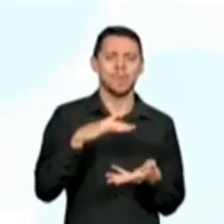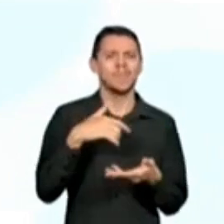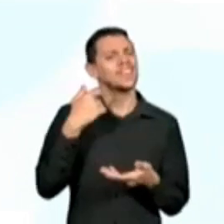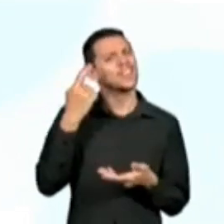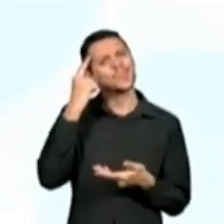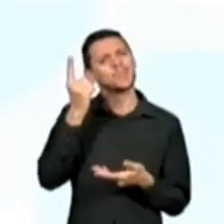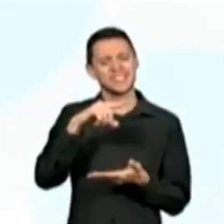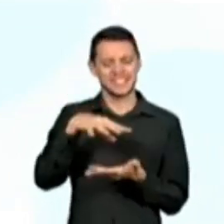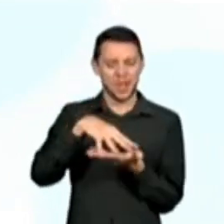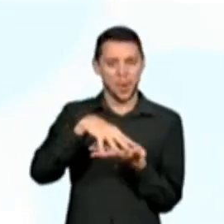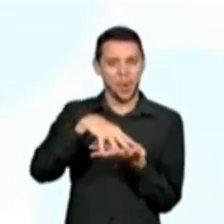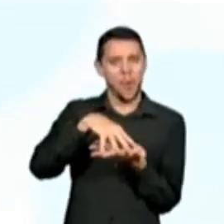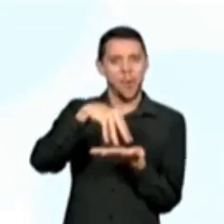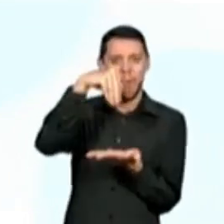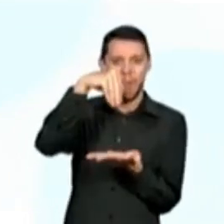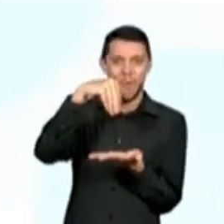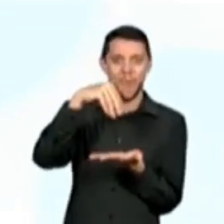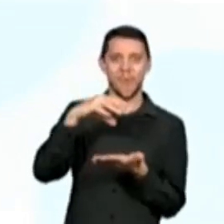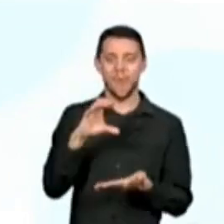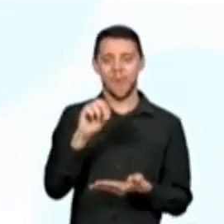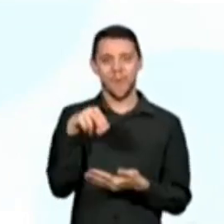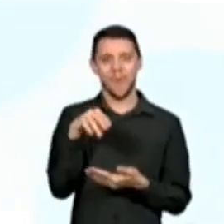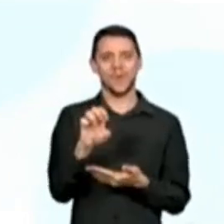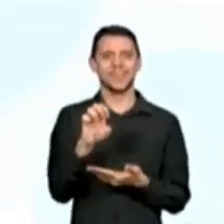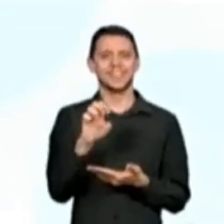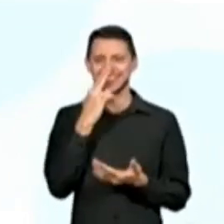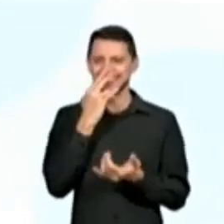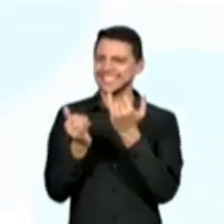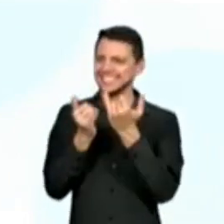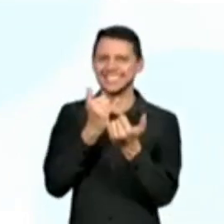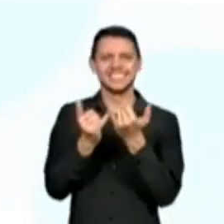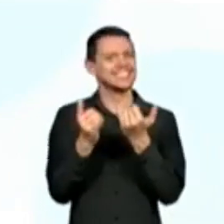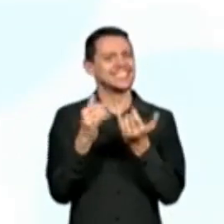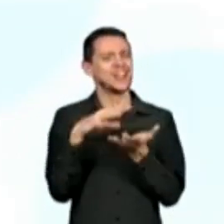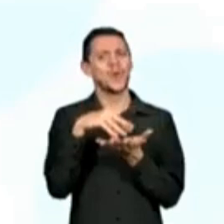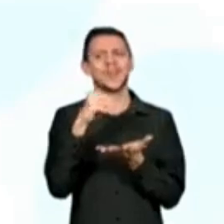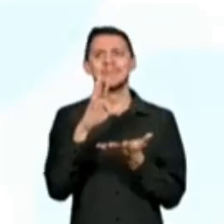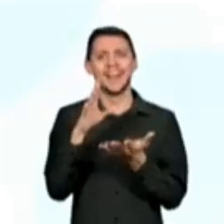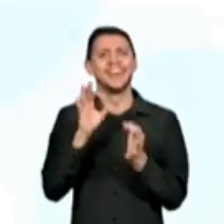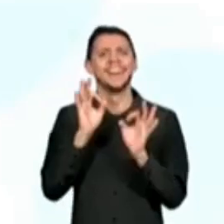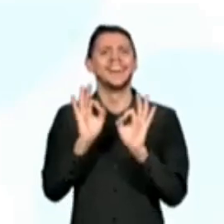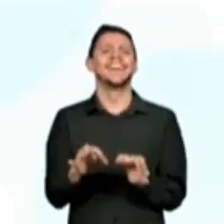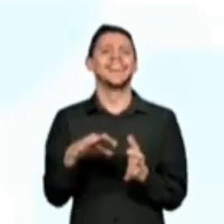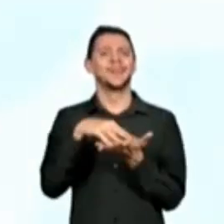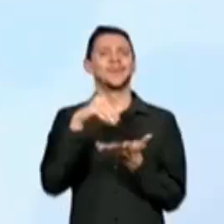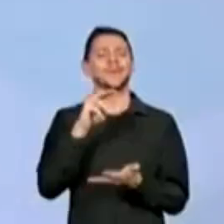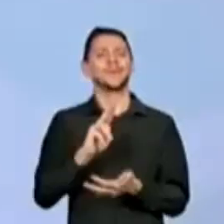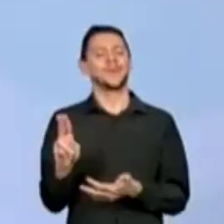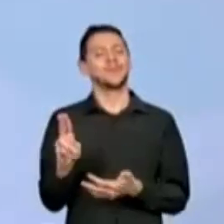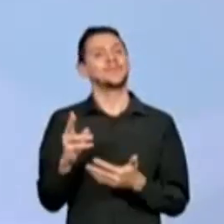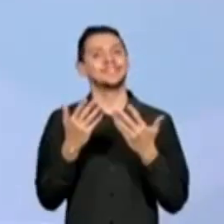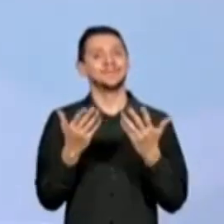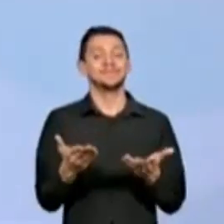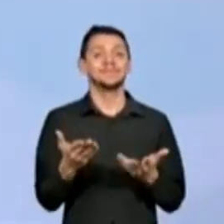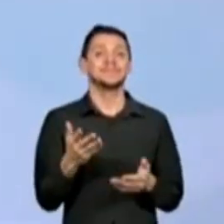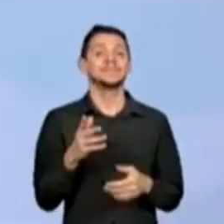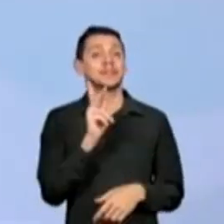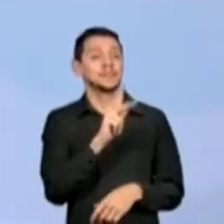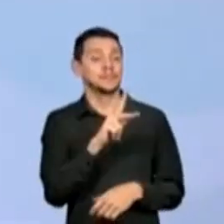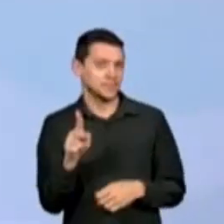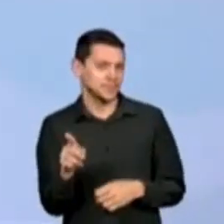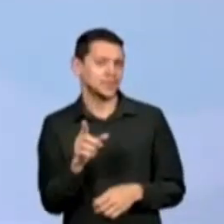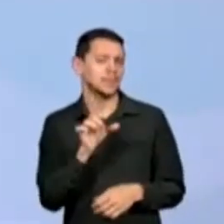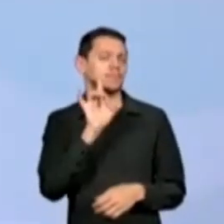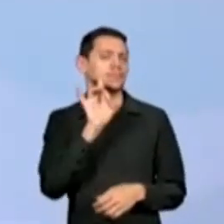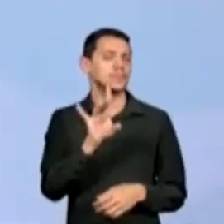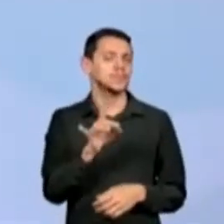é o objeto que assemelha. Aí eu fiquei tentando pensar. Não, e era o cone E era mesmo. o cone mesmo. E aí, ó, professora, França, eu queria falar